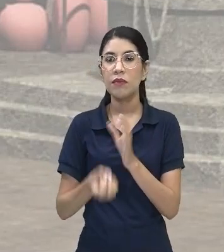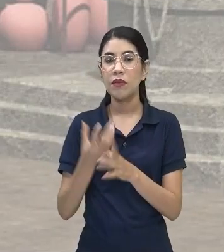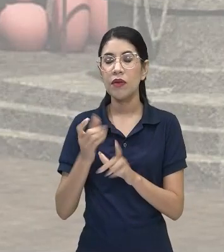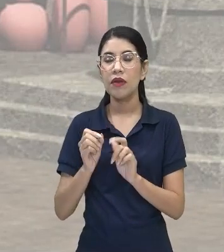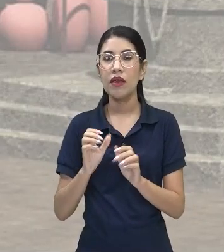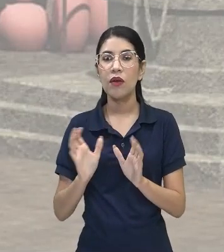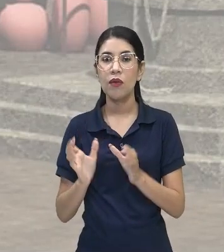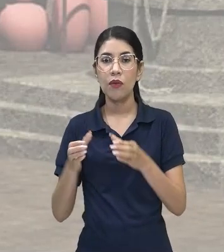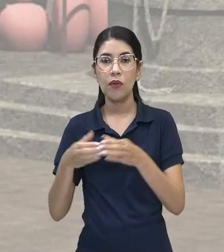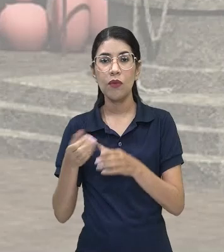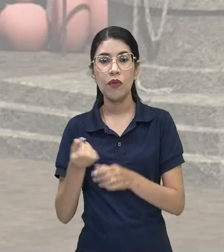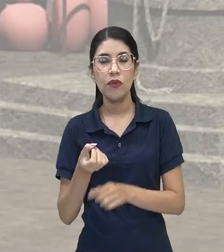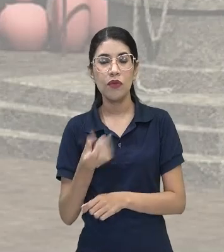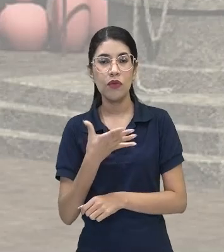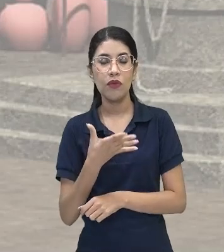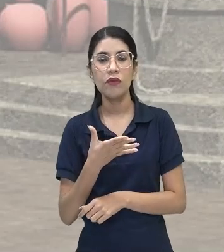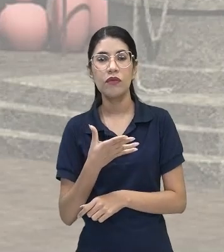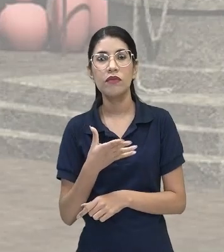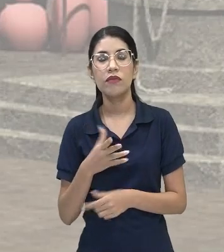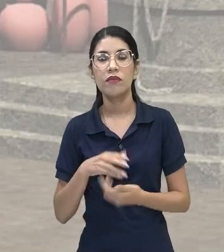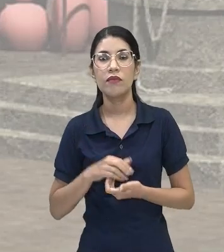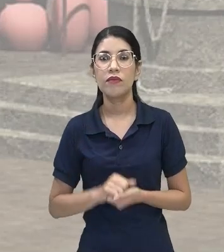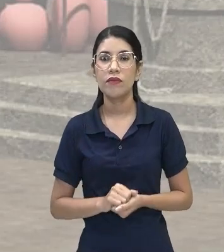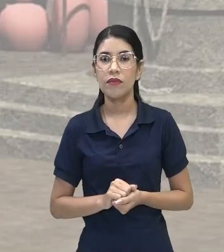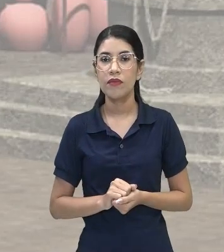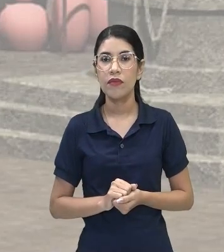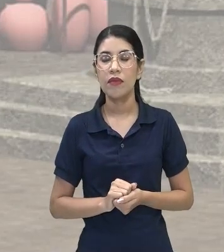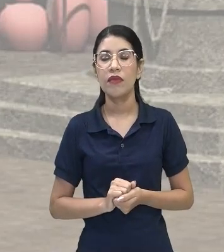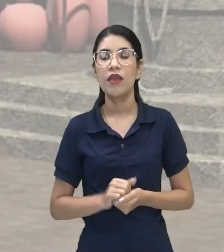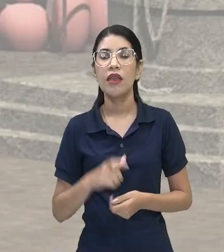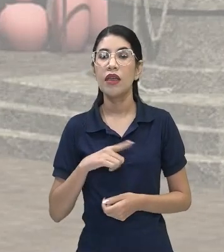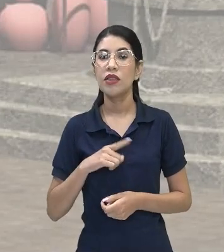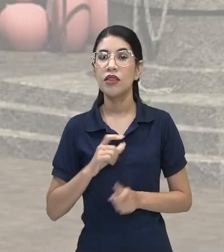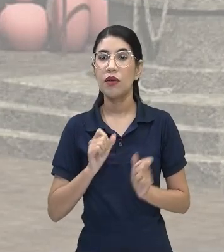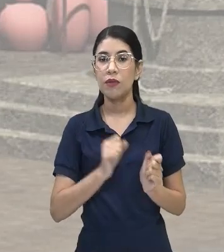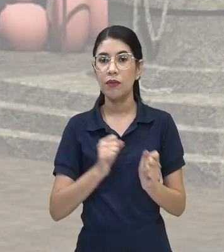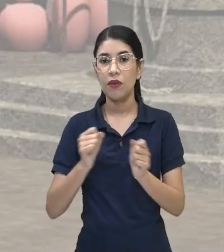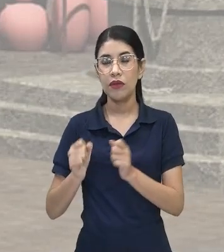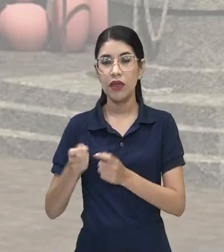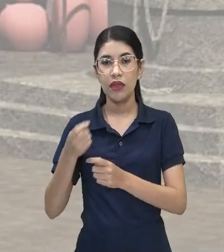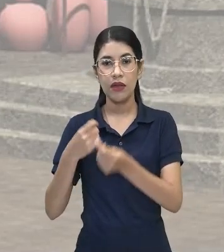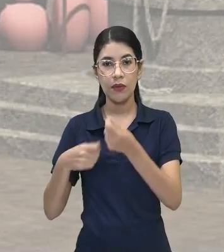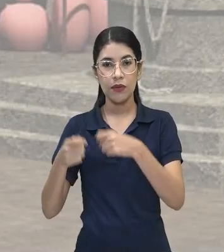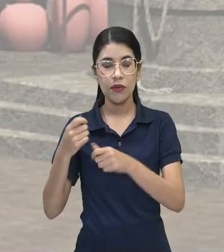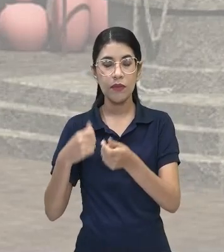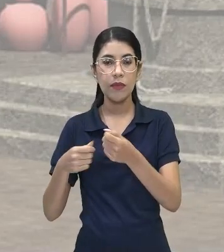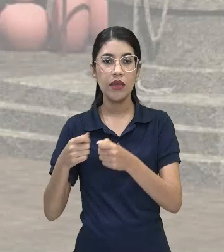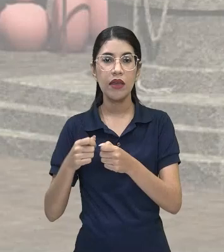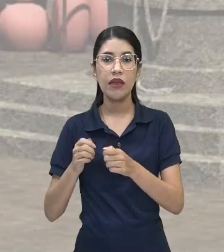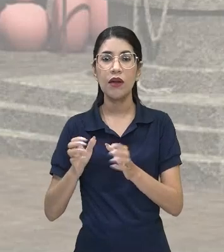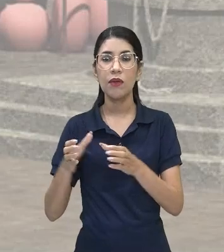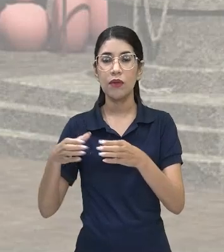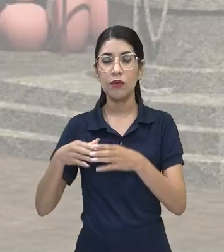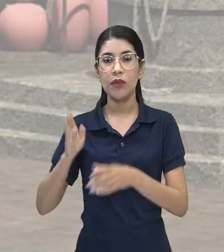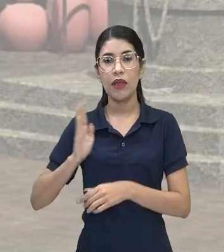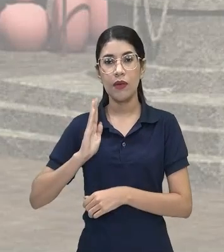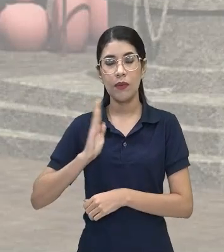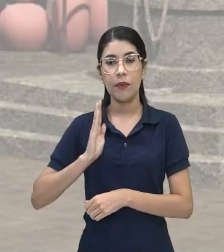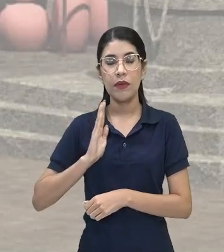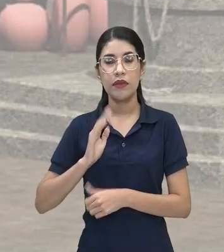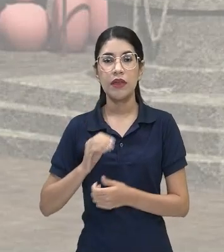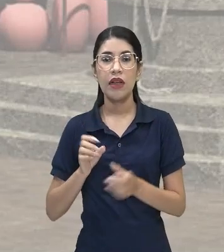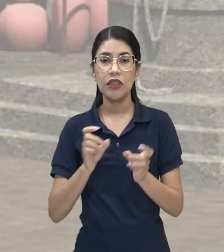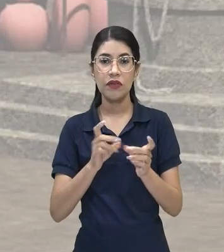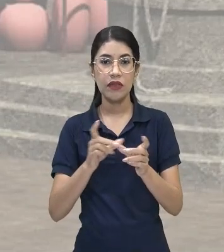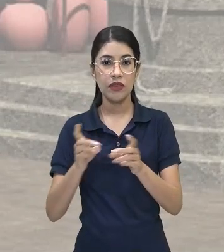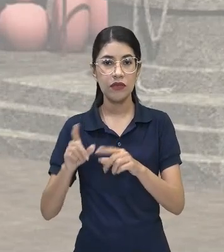classe social que vai, de certa forma, adquirir ali o poder econômico, que é a burguesia, os praticantes do